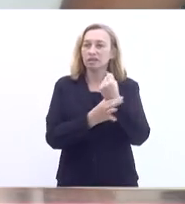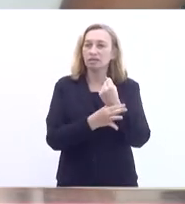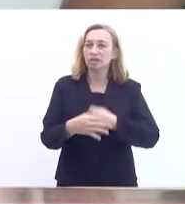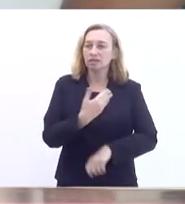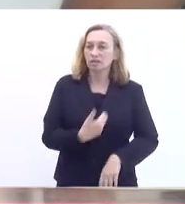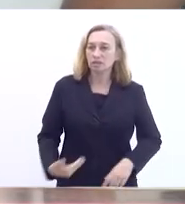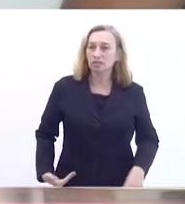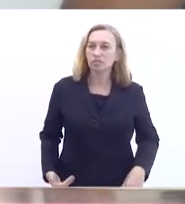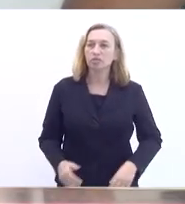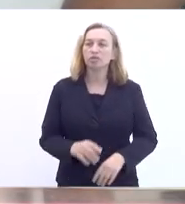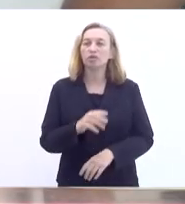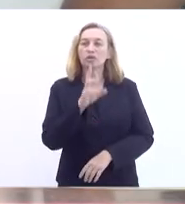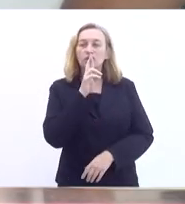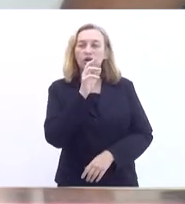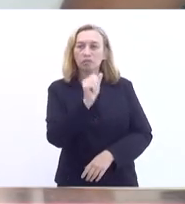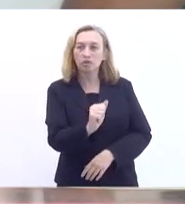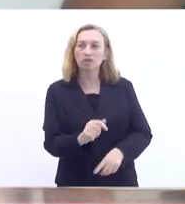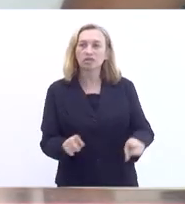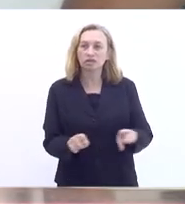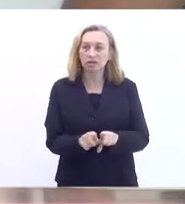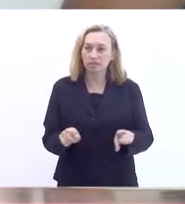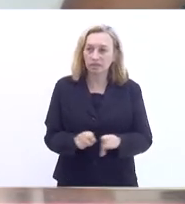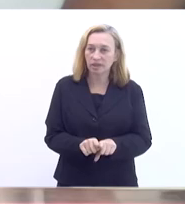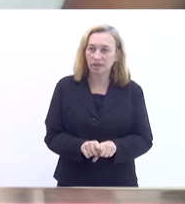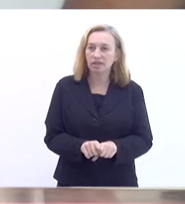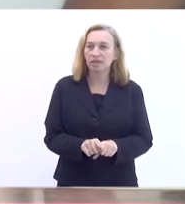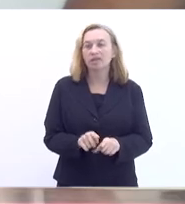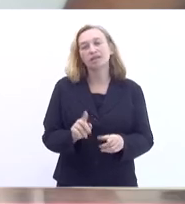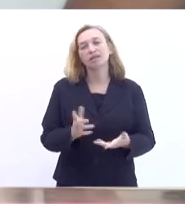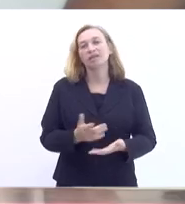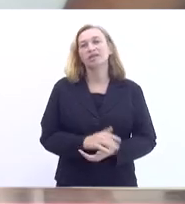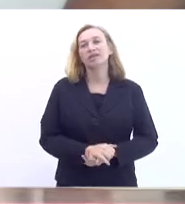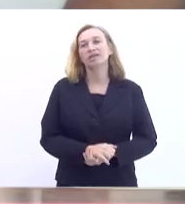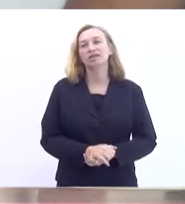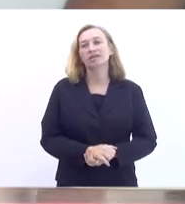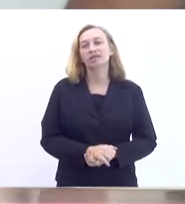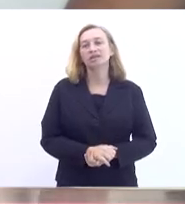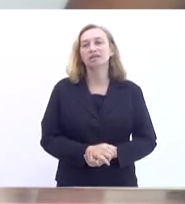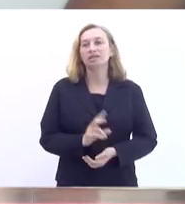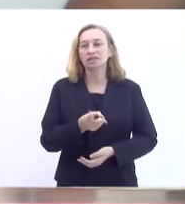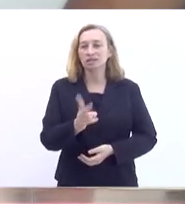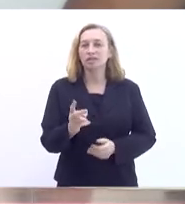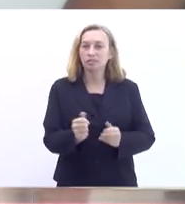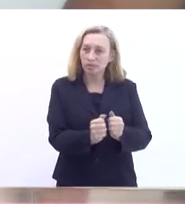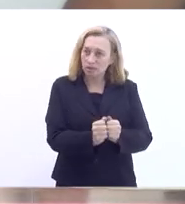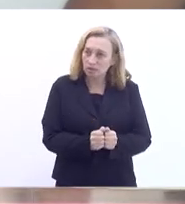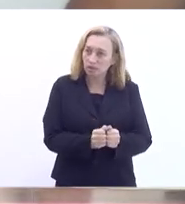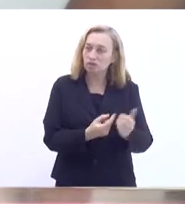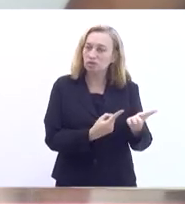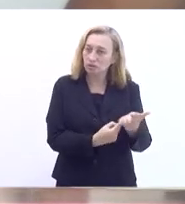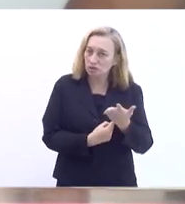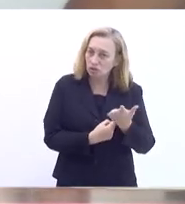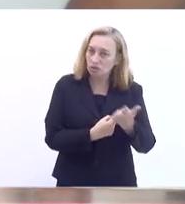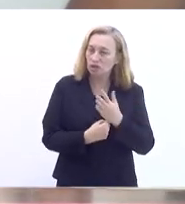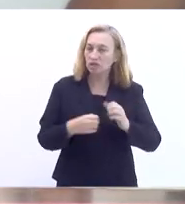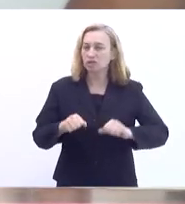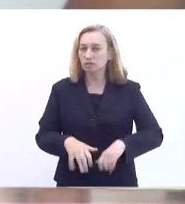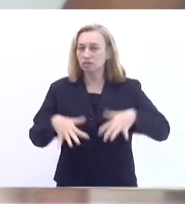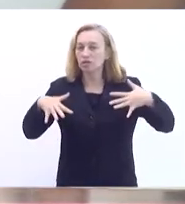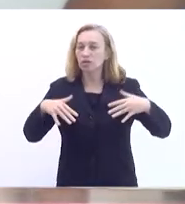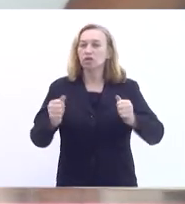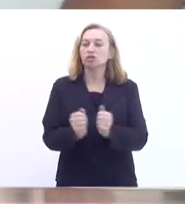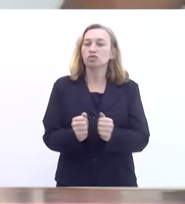né o o Amorim também aqui dá para mim de vez em quando aparece né mas ele é um cara que tá sempre contribuindo também aqui no plenário e